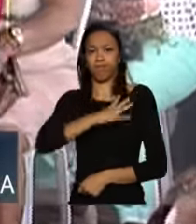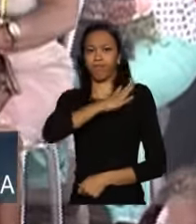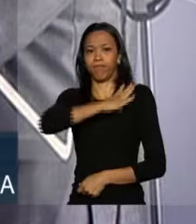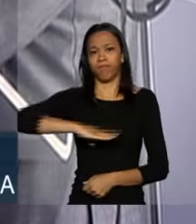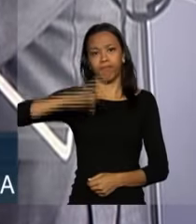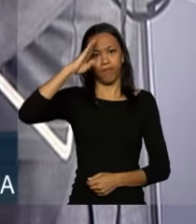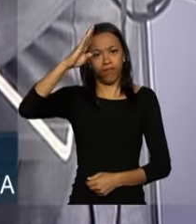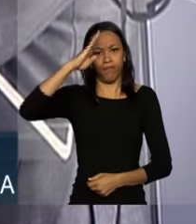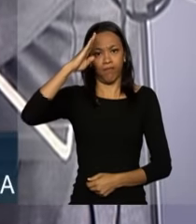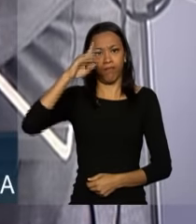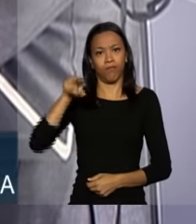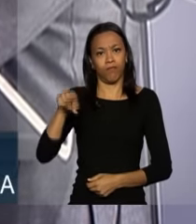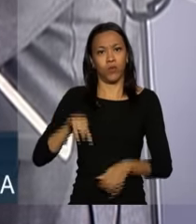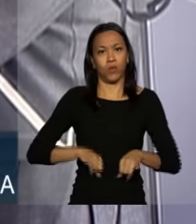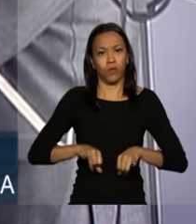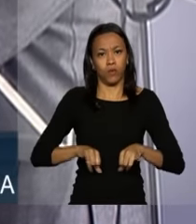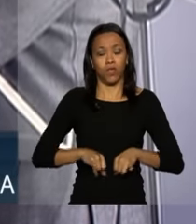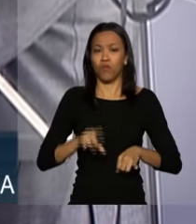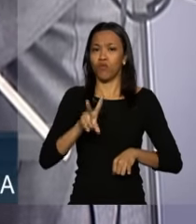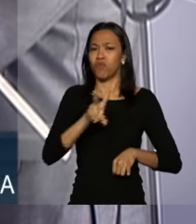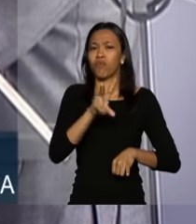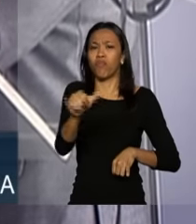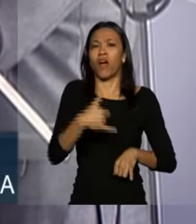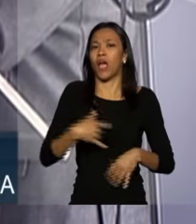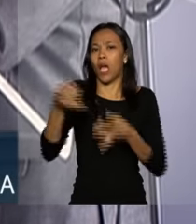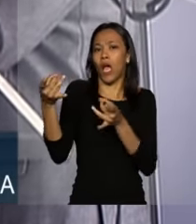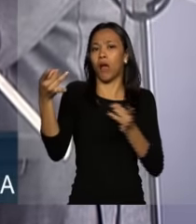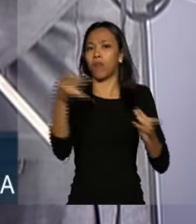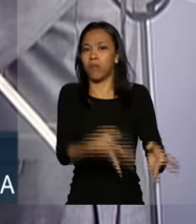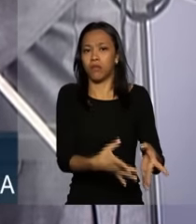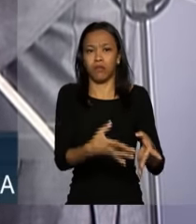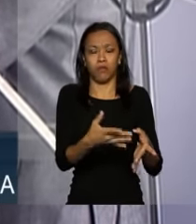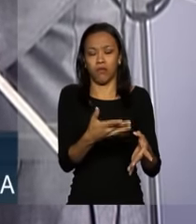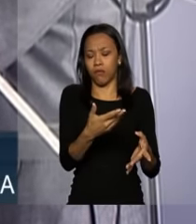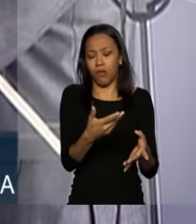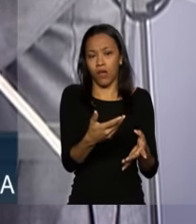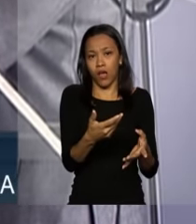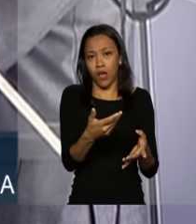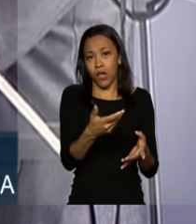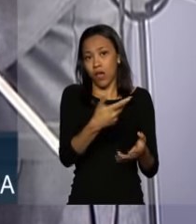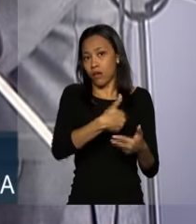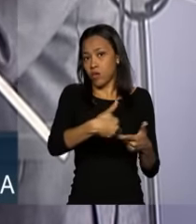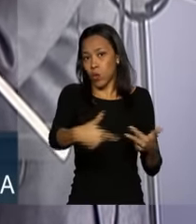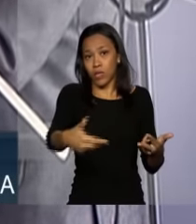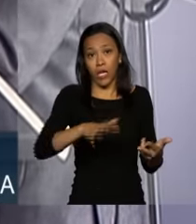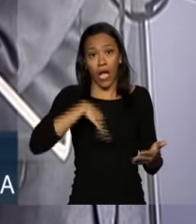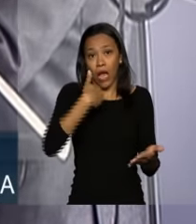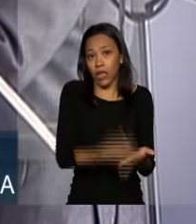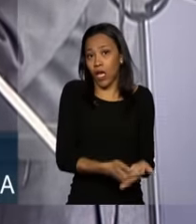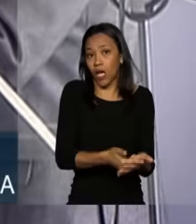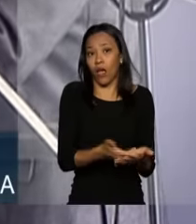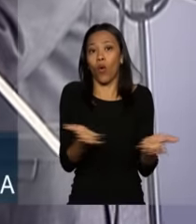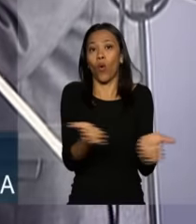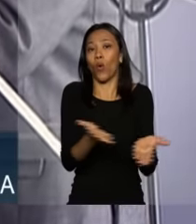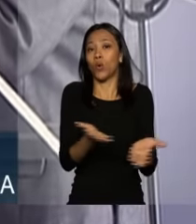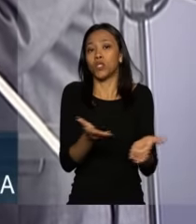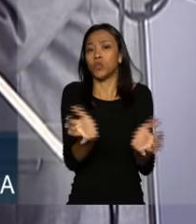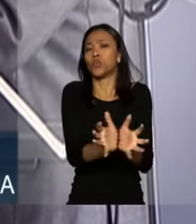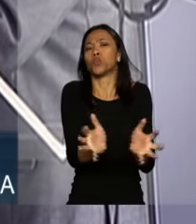não vai recuar diante daqueles que não aceitam até hoje a derrota das